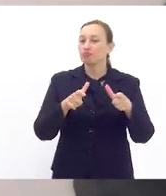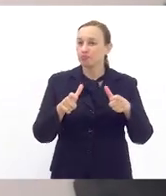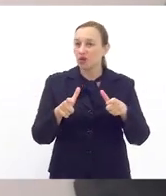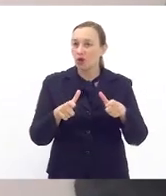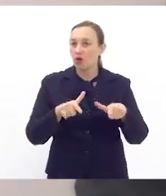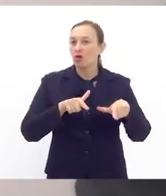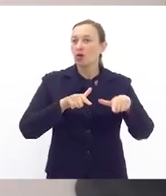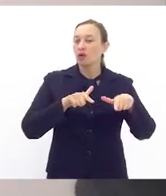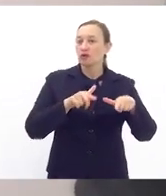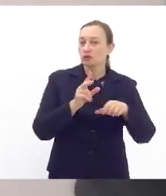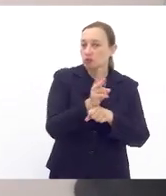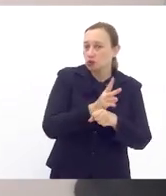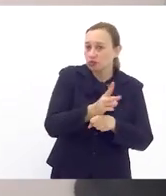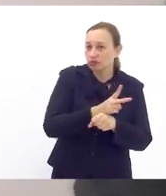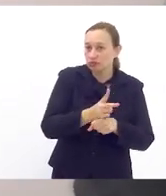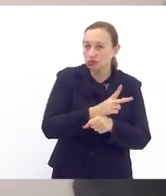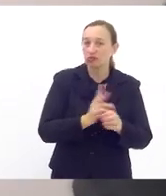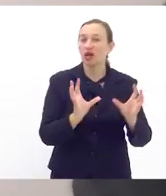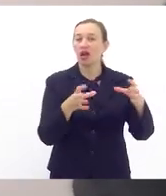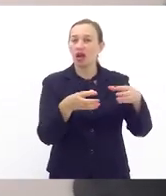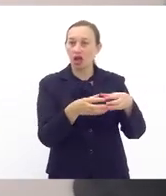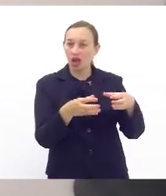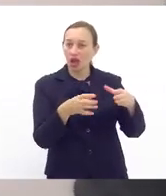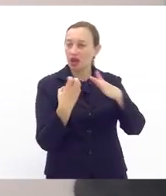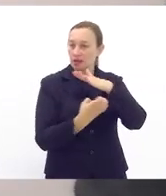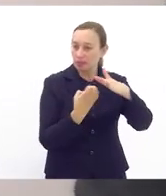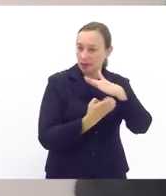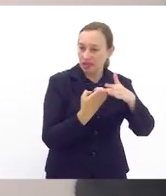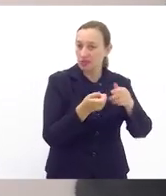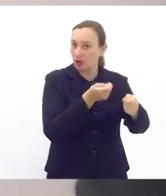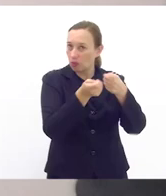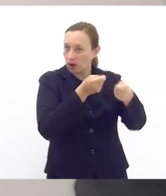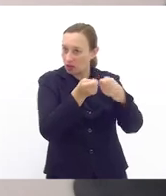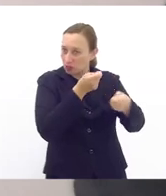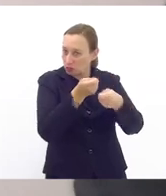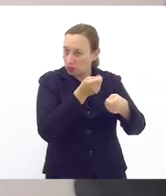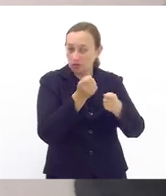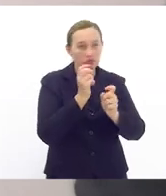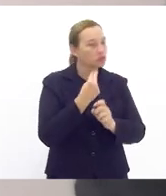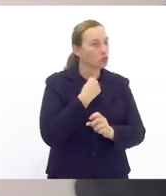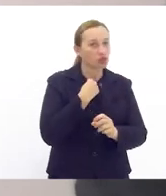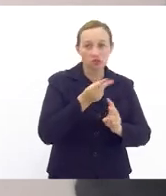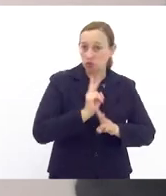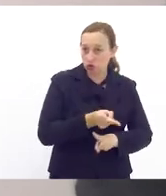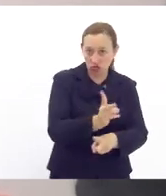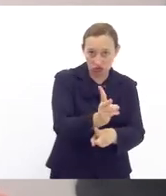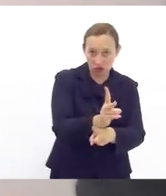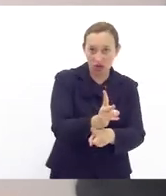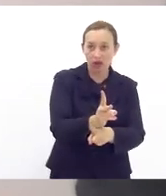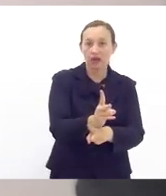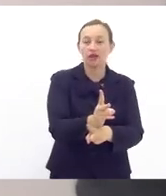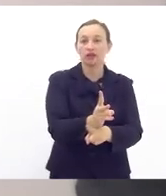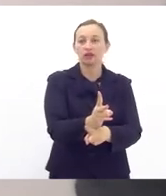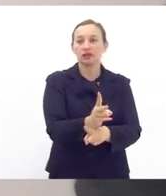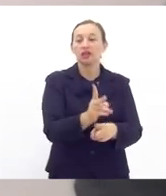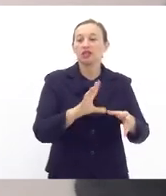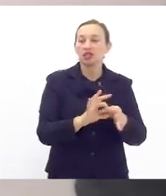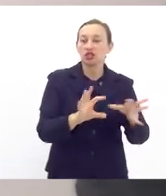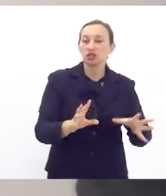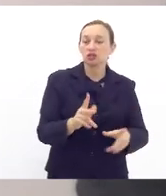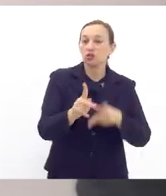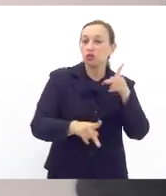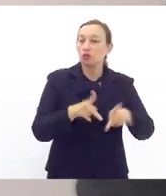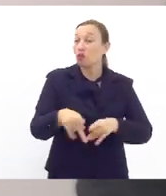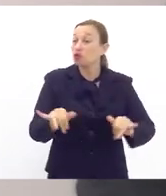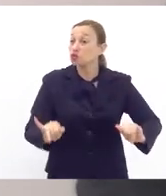que é deputada aqui citou nós não podemos ainda continuar deixando que a população seja